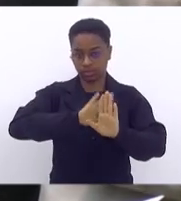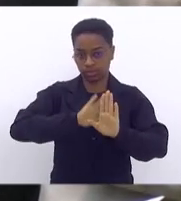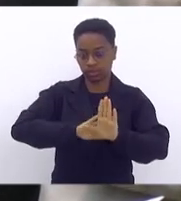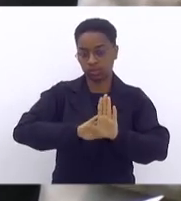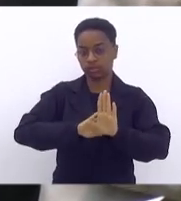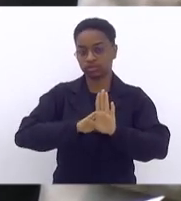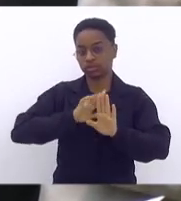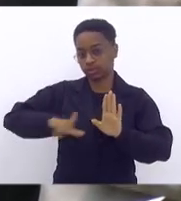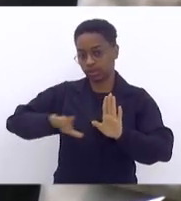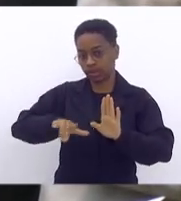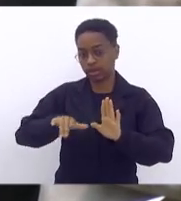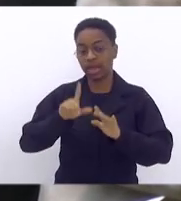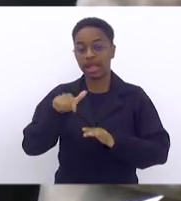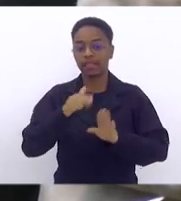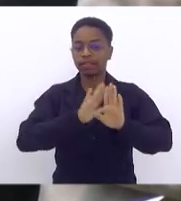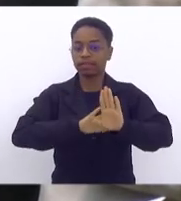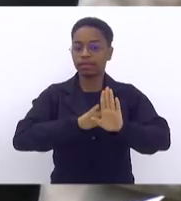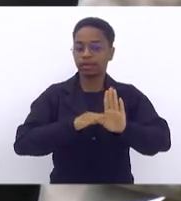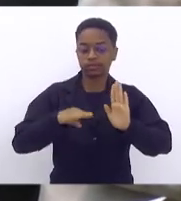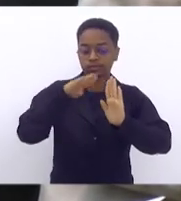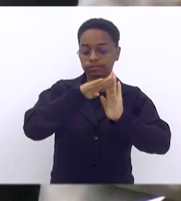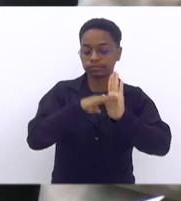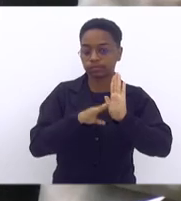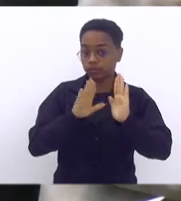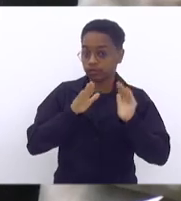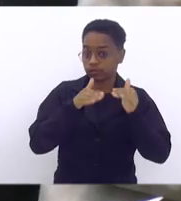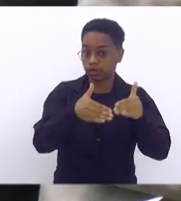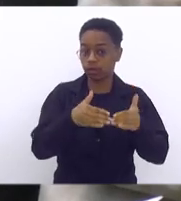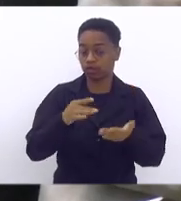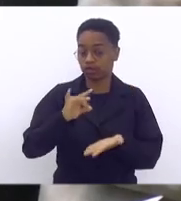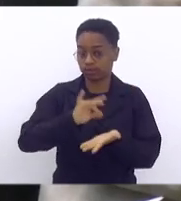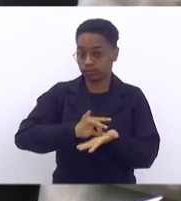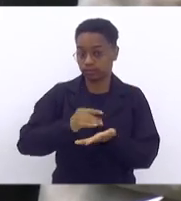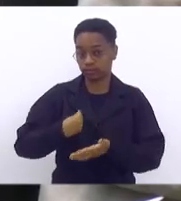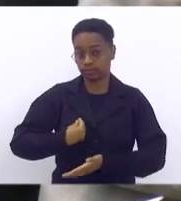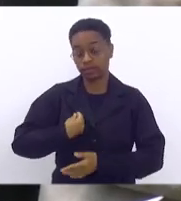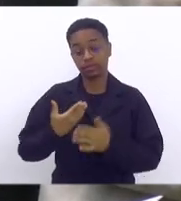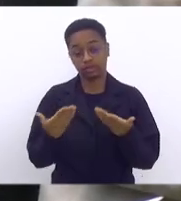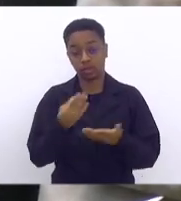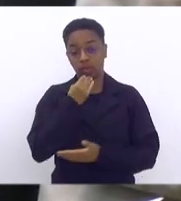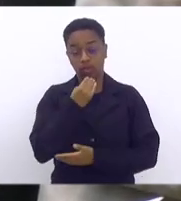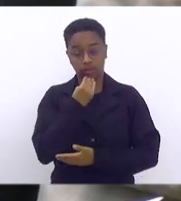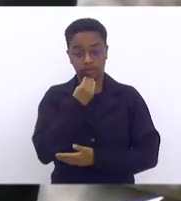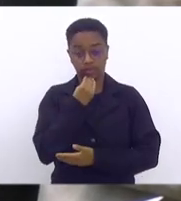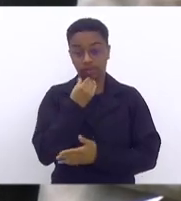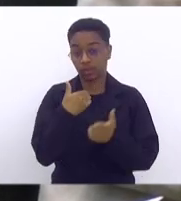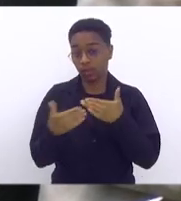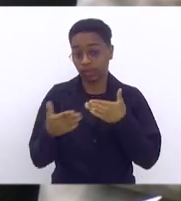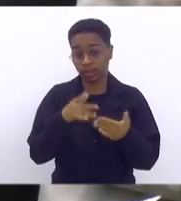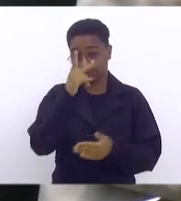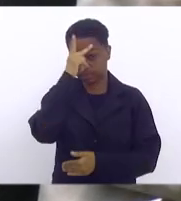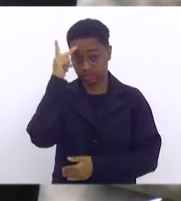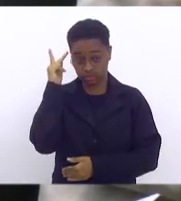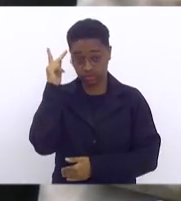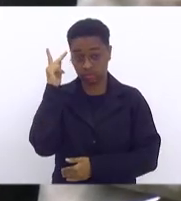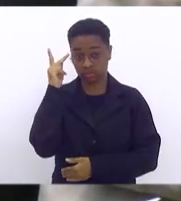um debate pautado a partir da realidade. E, claro, qualquer pessoa que o